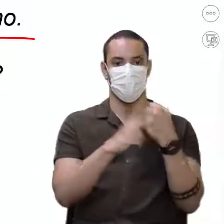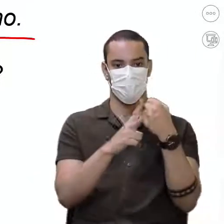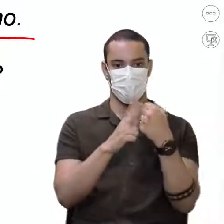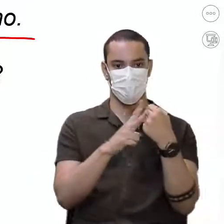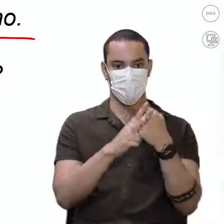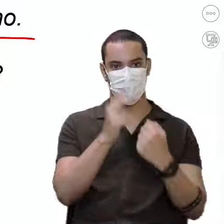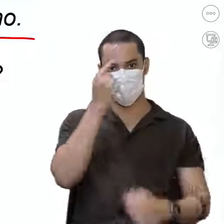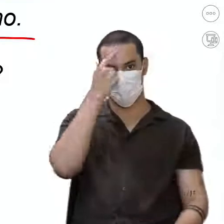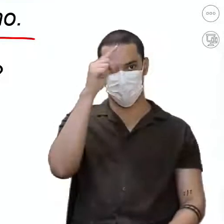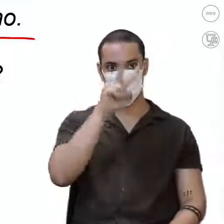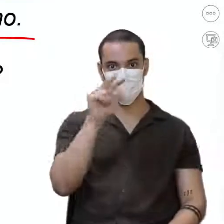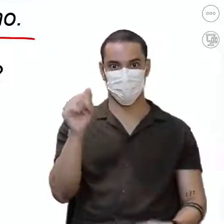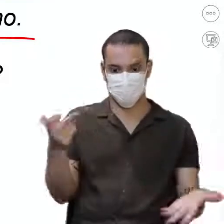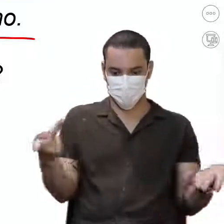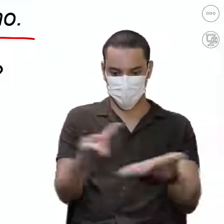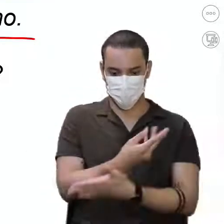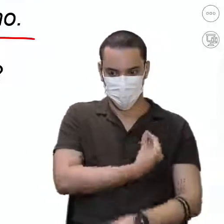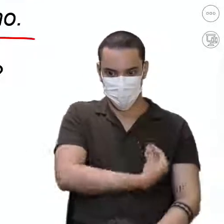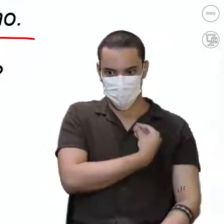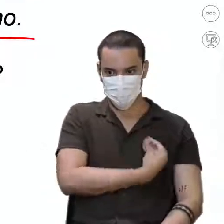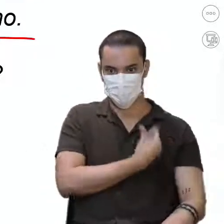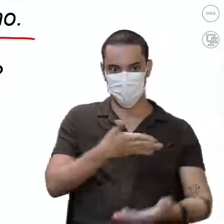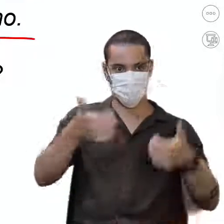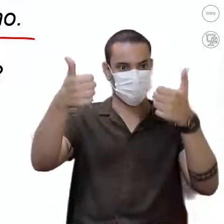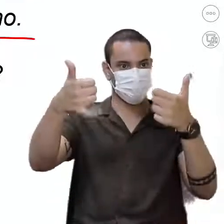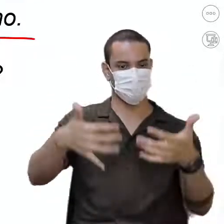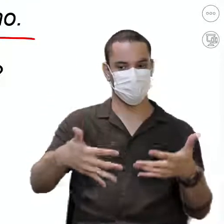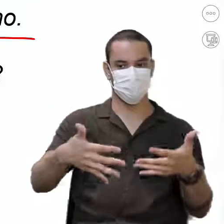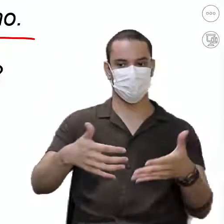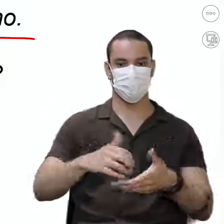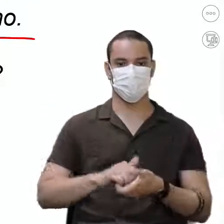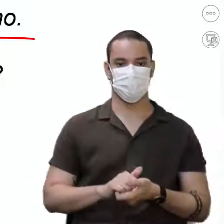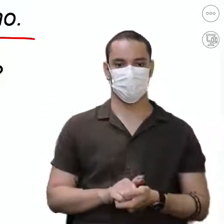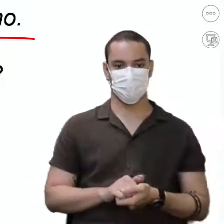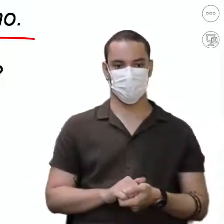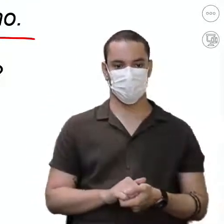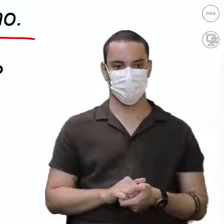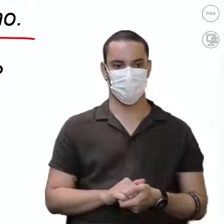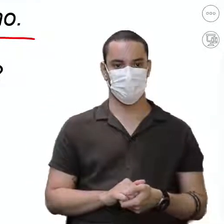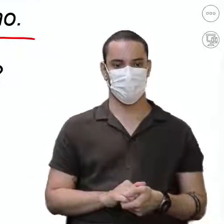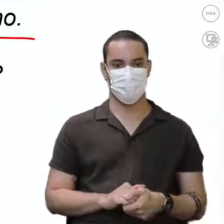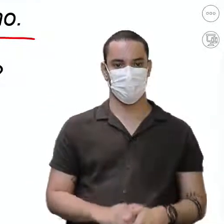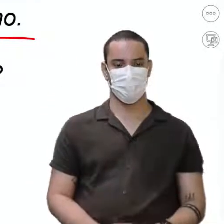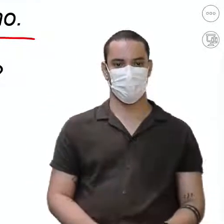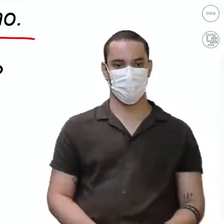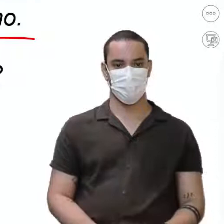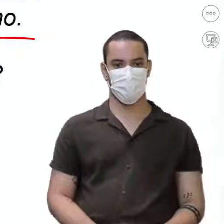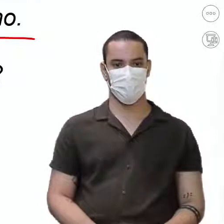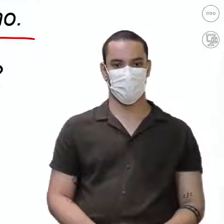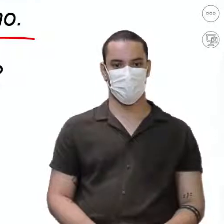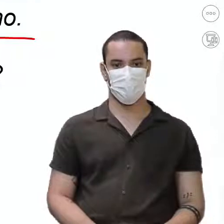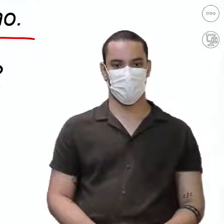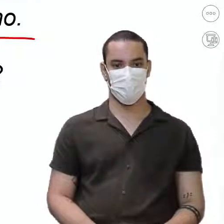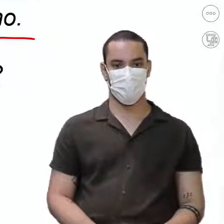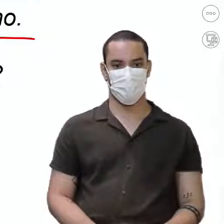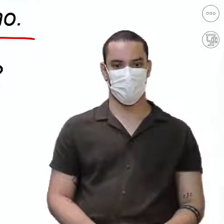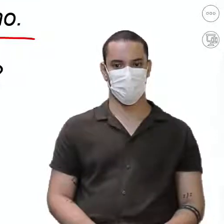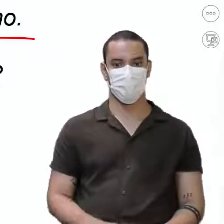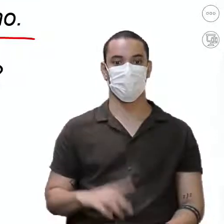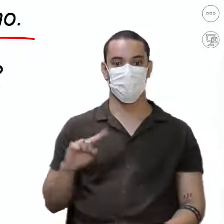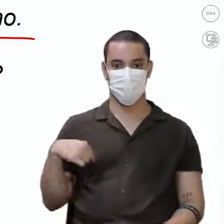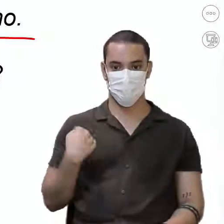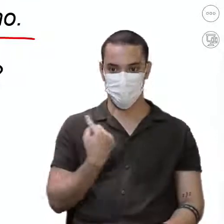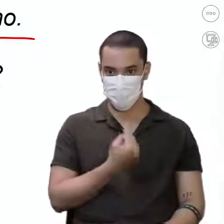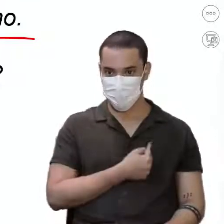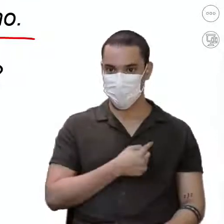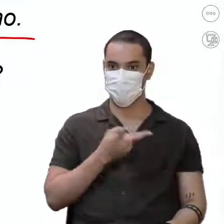ideia de que algo está acontecendo no momento da fala. We are proceeding at pace. Estamos